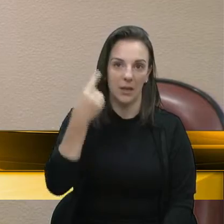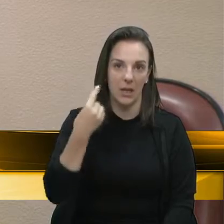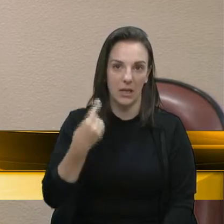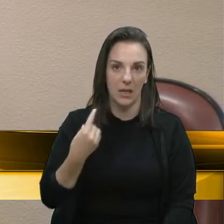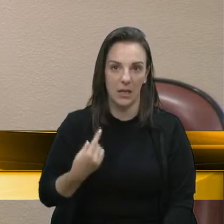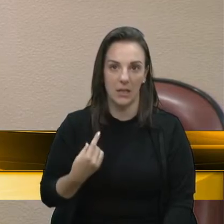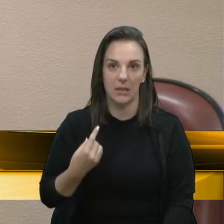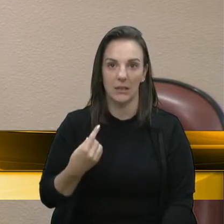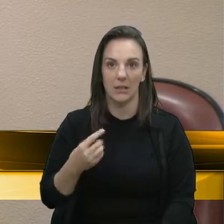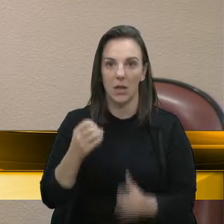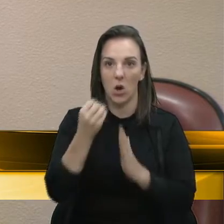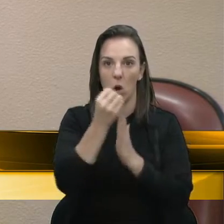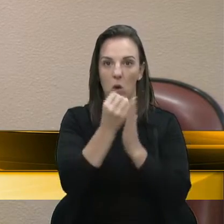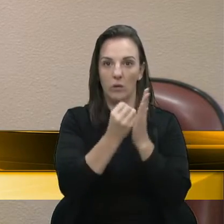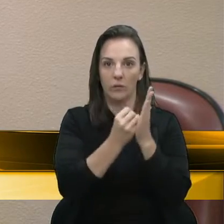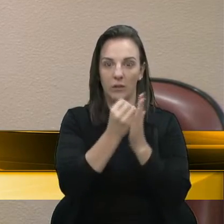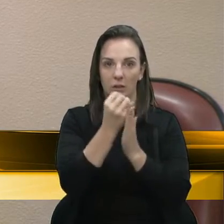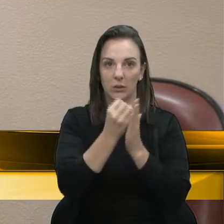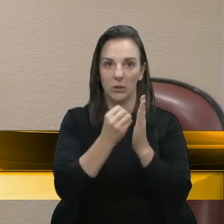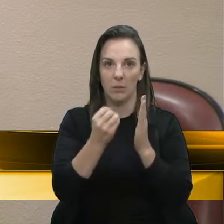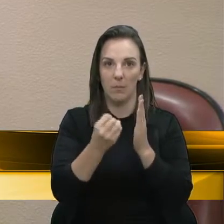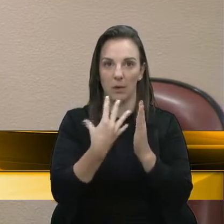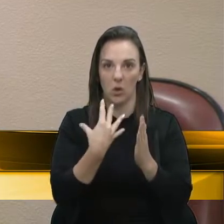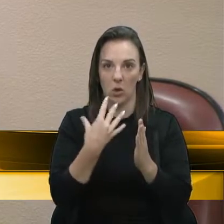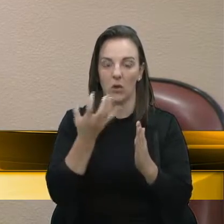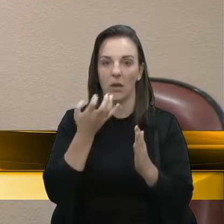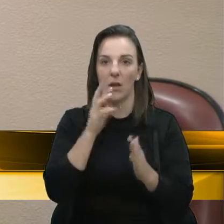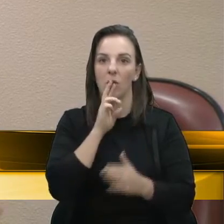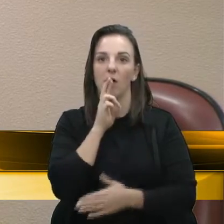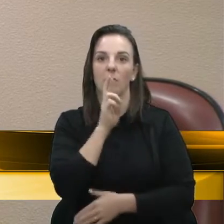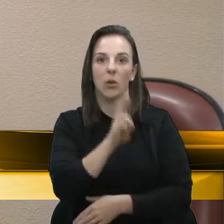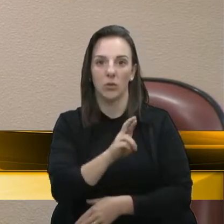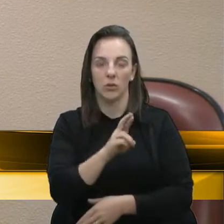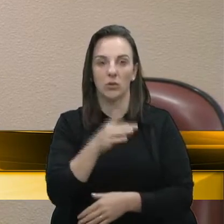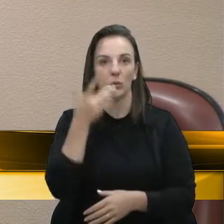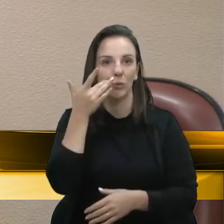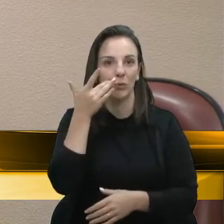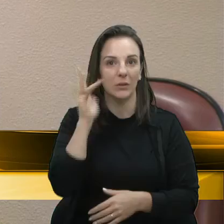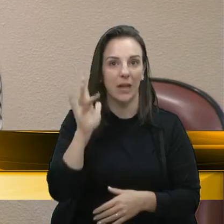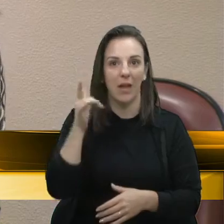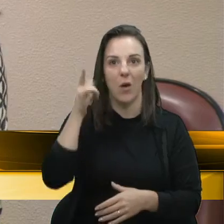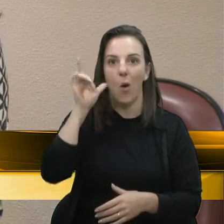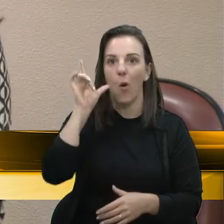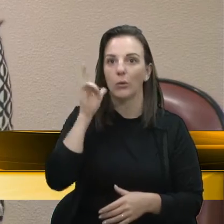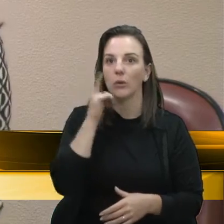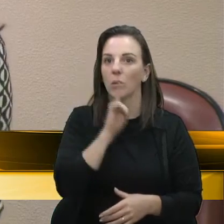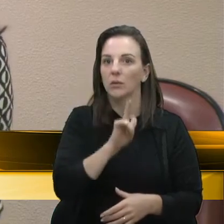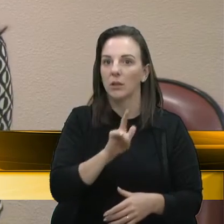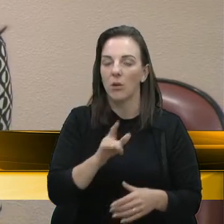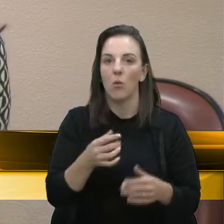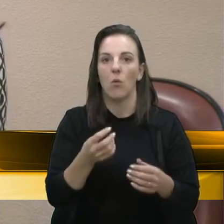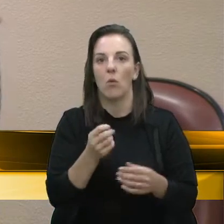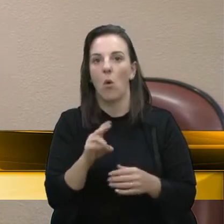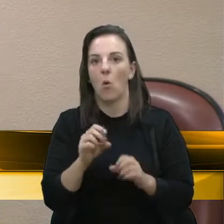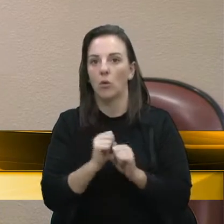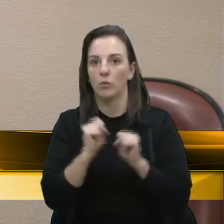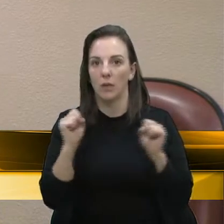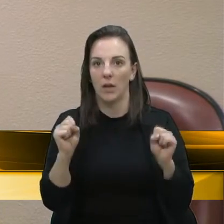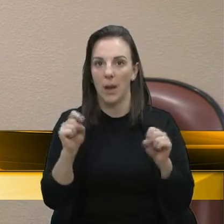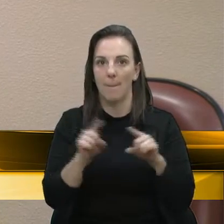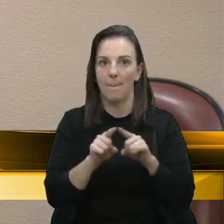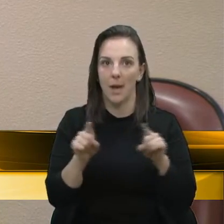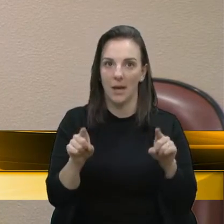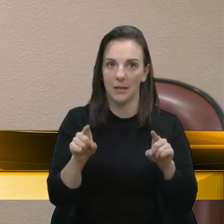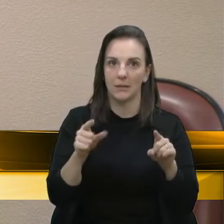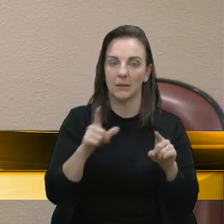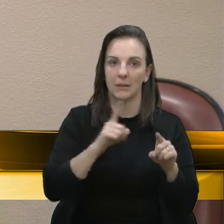ela. Não conseguiu falar com a senhora ontem, não sei se hoje de manhã ela já conseguiu lhe mandar uma mensagem, mas, de qualquer maneira, eu trago essas informações.